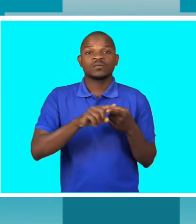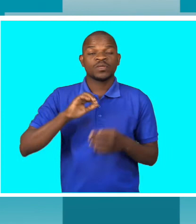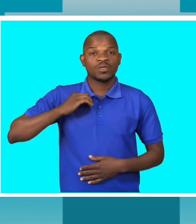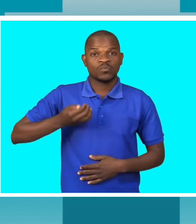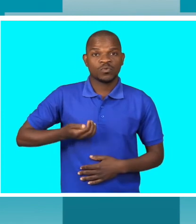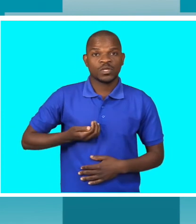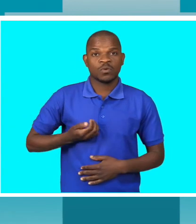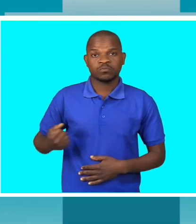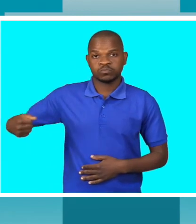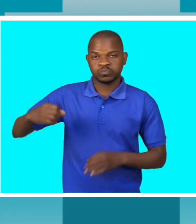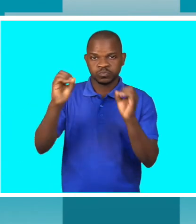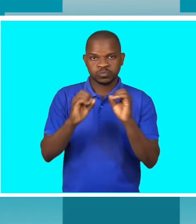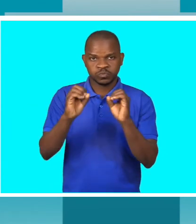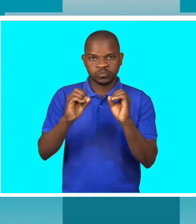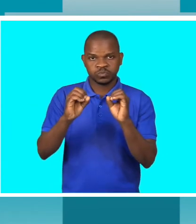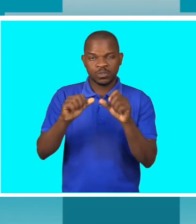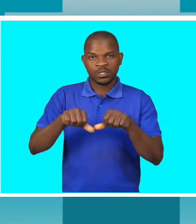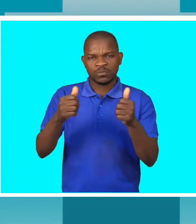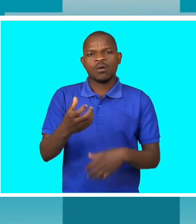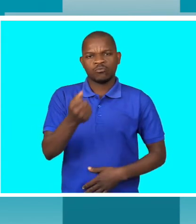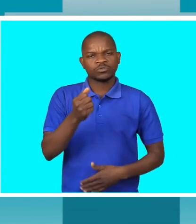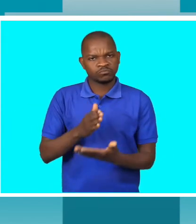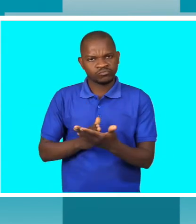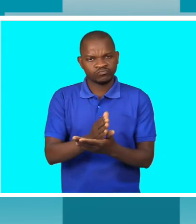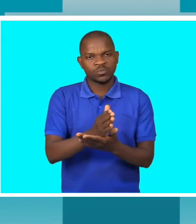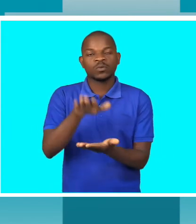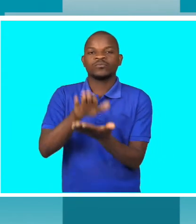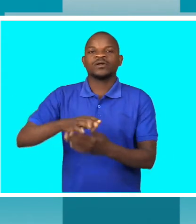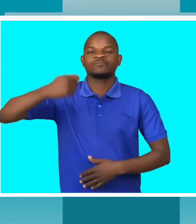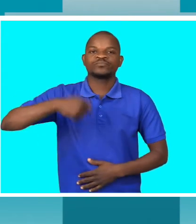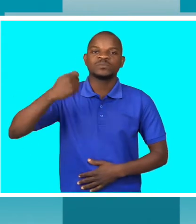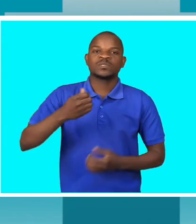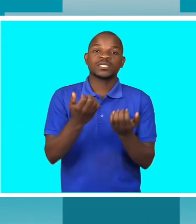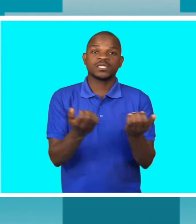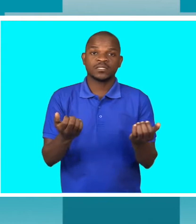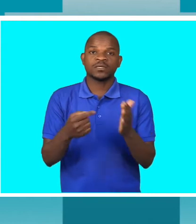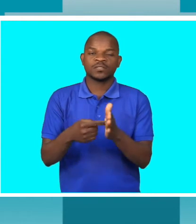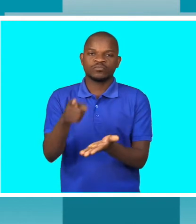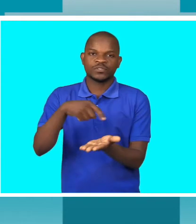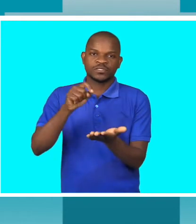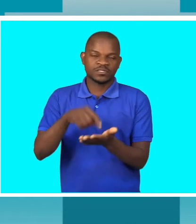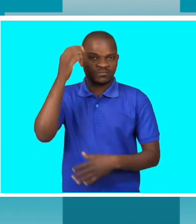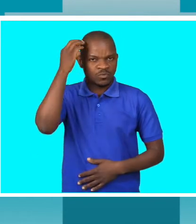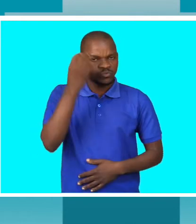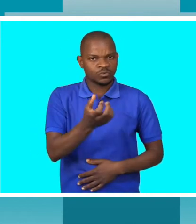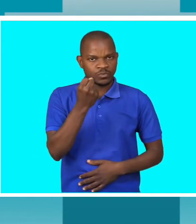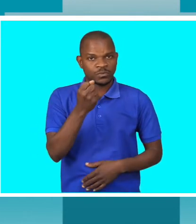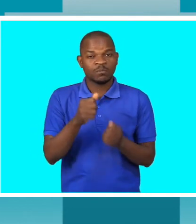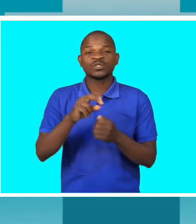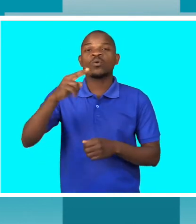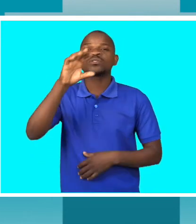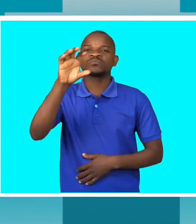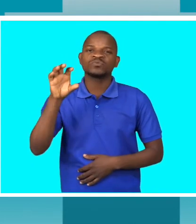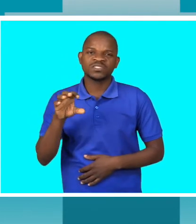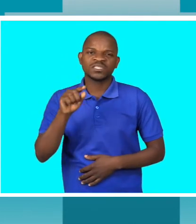total e o homem serve-se dela aproveita-se da fragilidade para tirar proveito para o seu